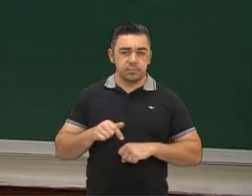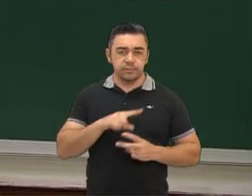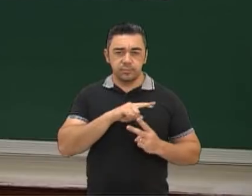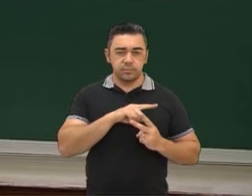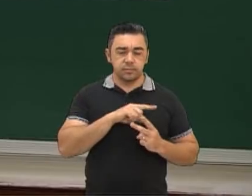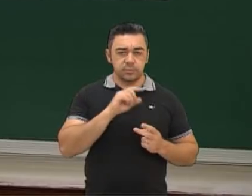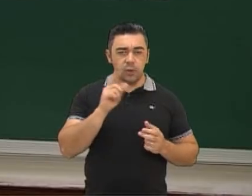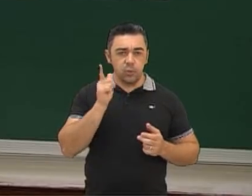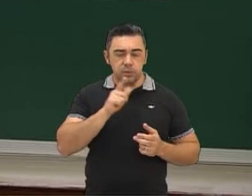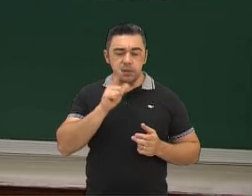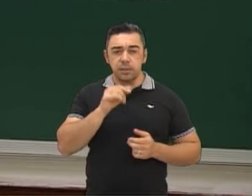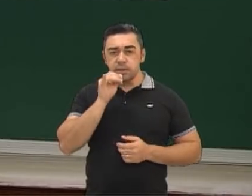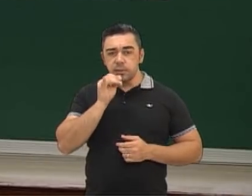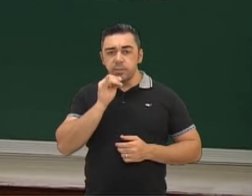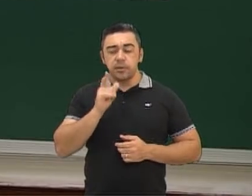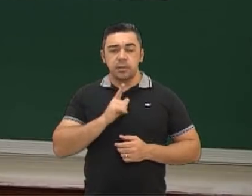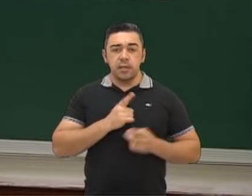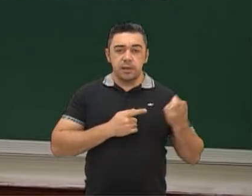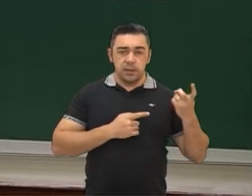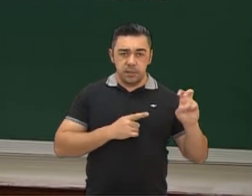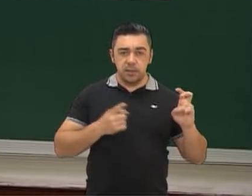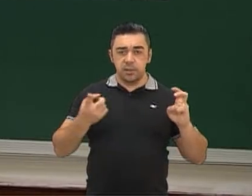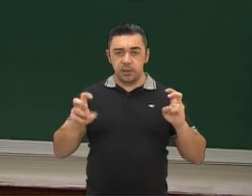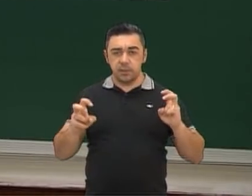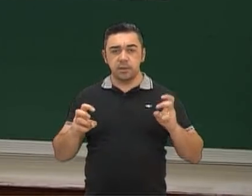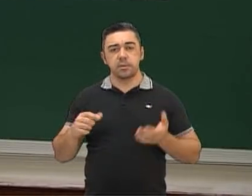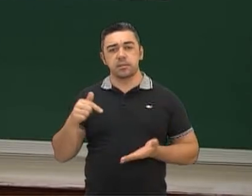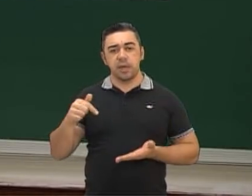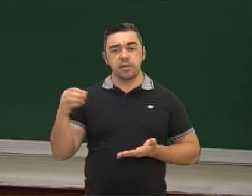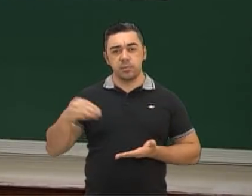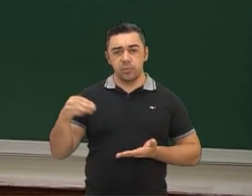e se o time tivesse os 15 jogadores, em 7